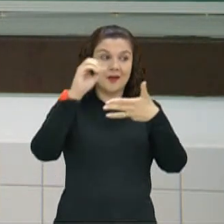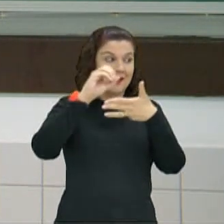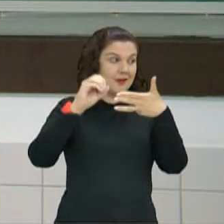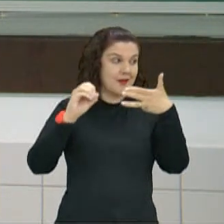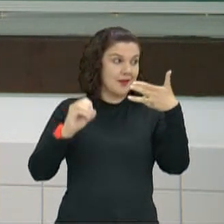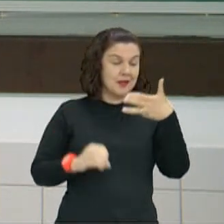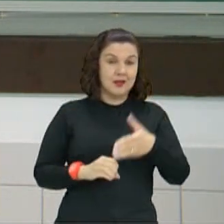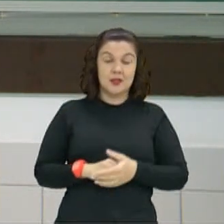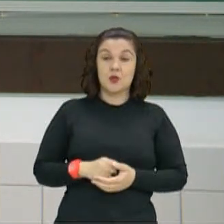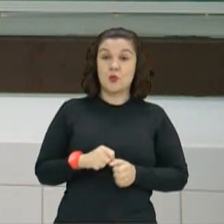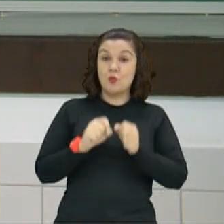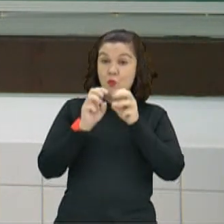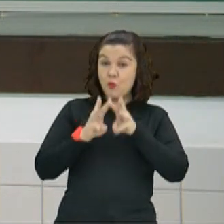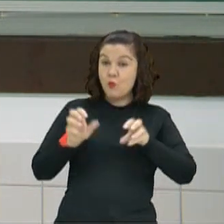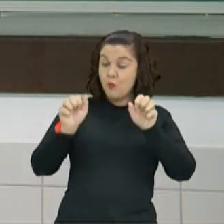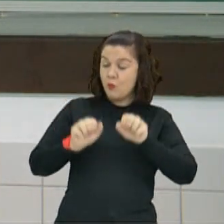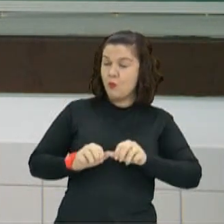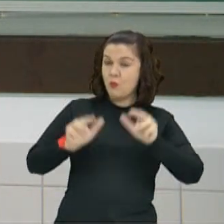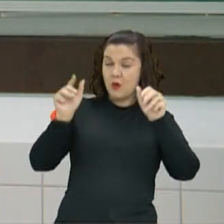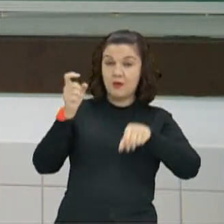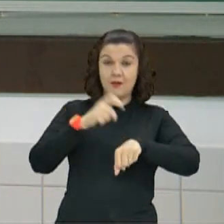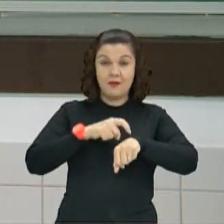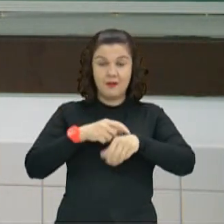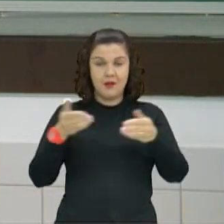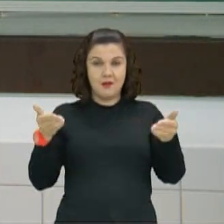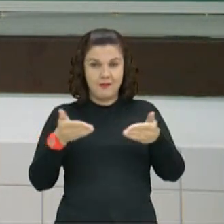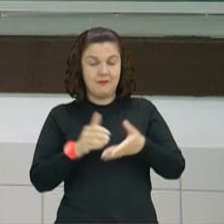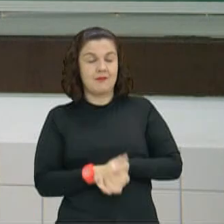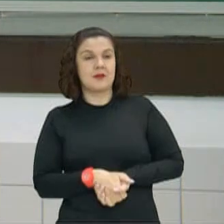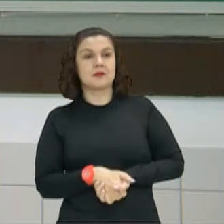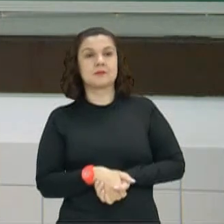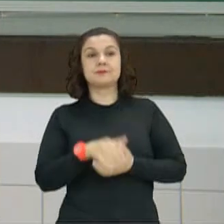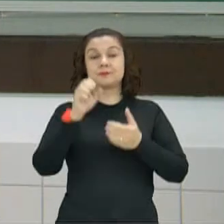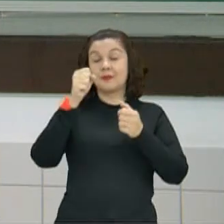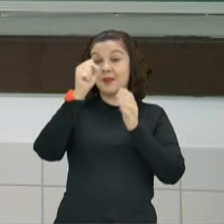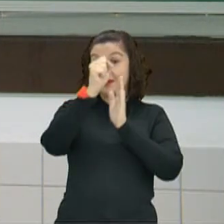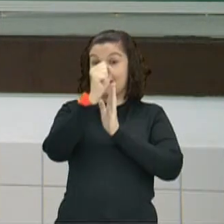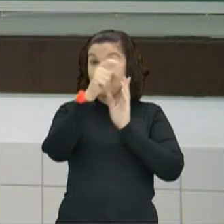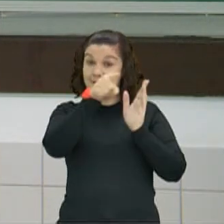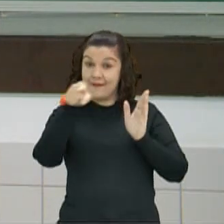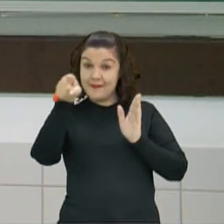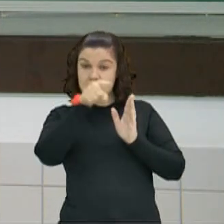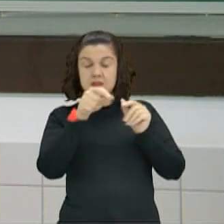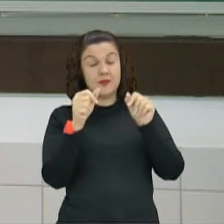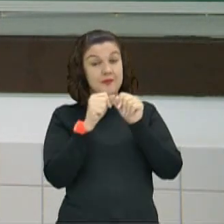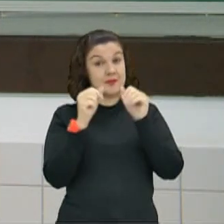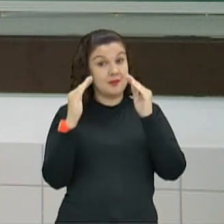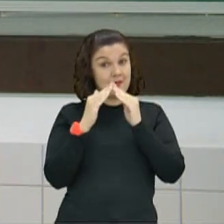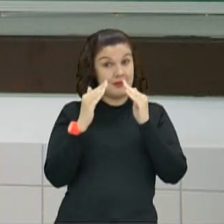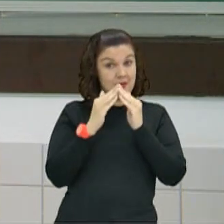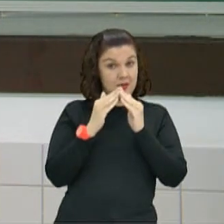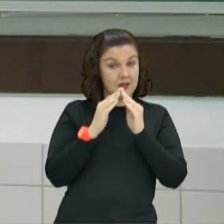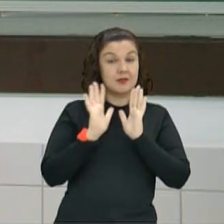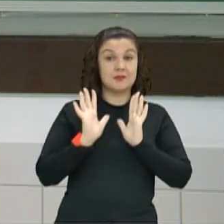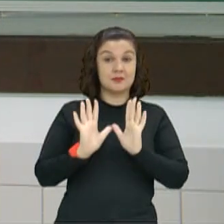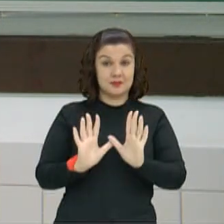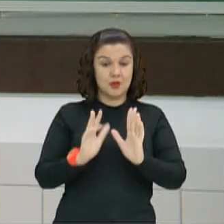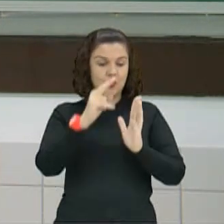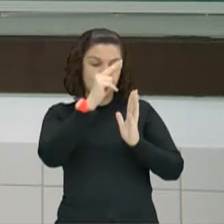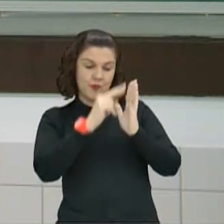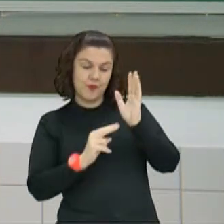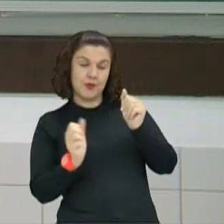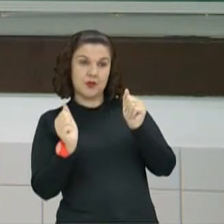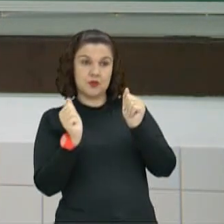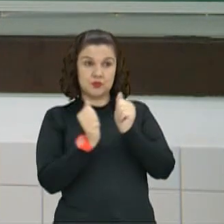Enem. Uau! E agora? Então, vamos ler. Só que esse Enem aqui, pessoal, é para casa, tá? Então, eu vou ler aqui com